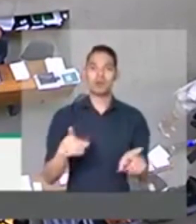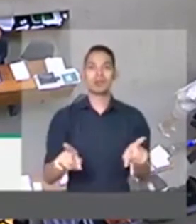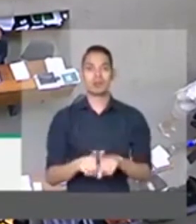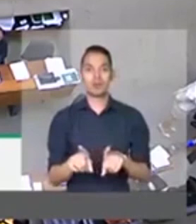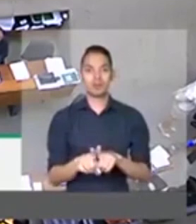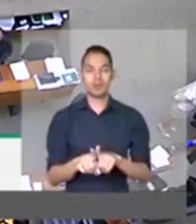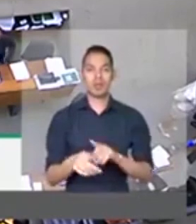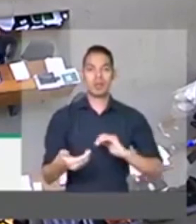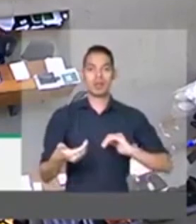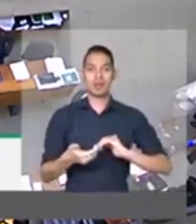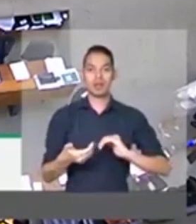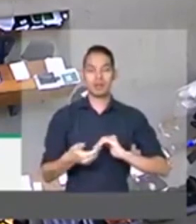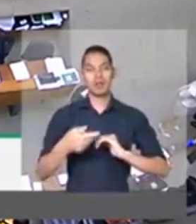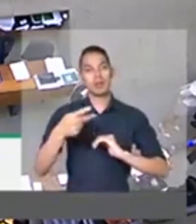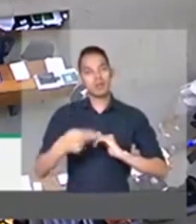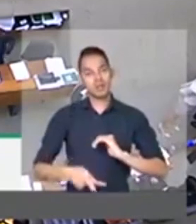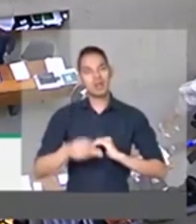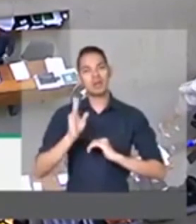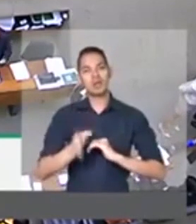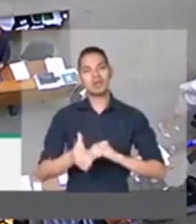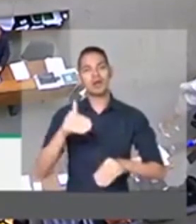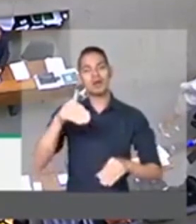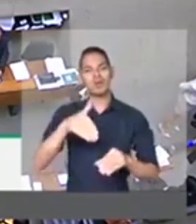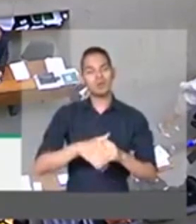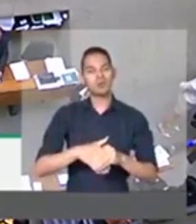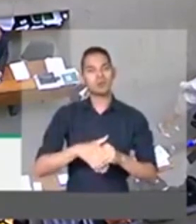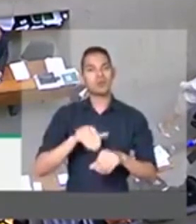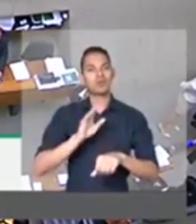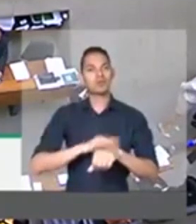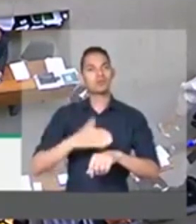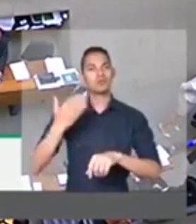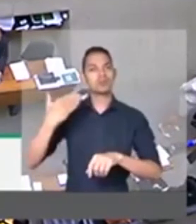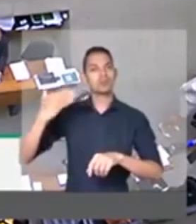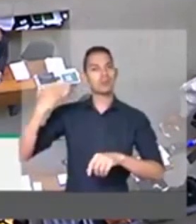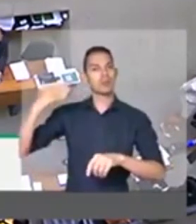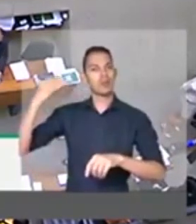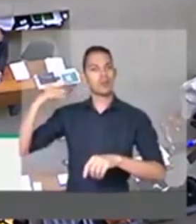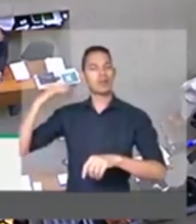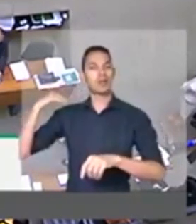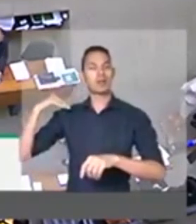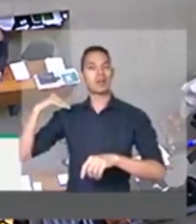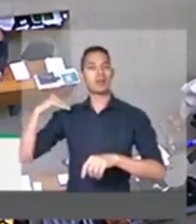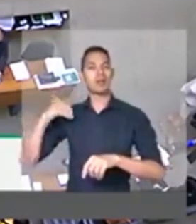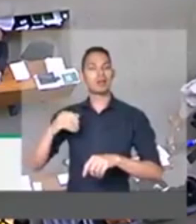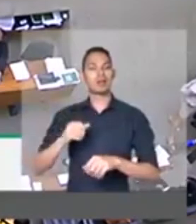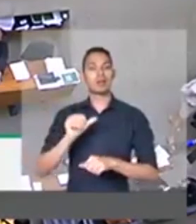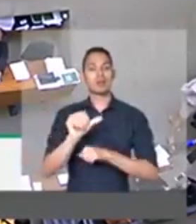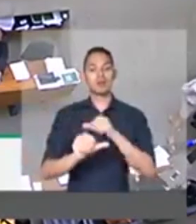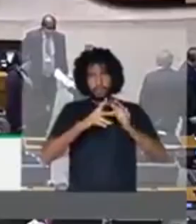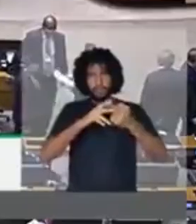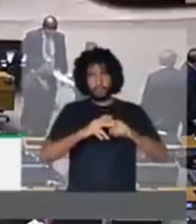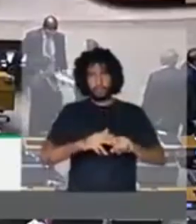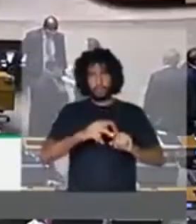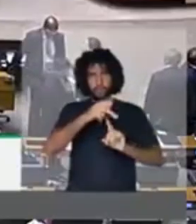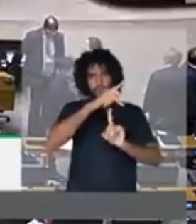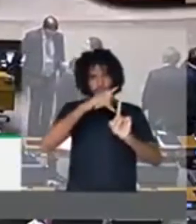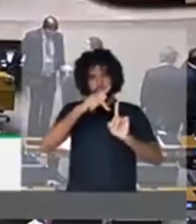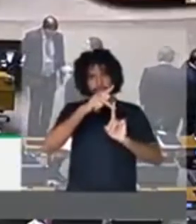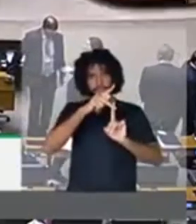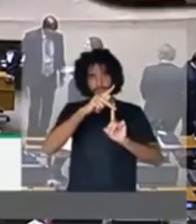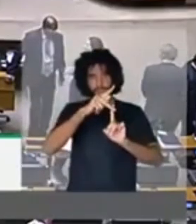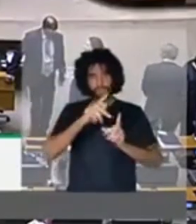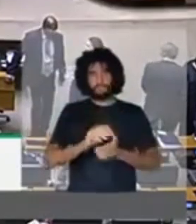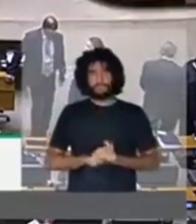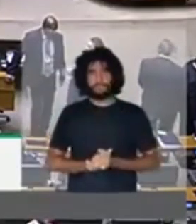os destaques apresentados pelas bancadas entre eles a regra que aumenta a aposentadoria para trabalhadores da iniciativa